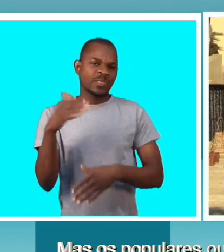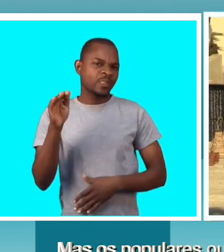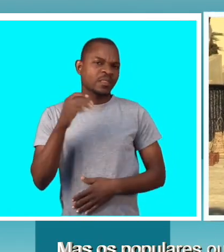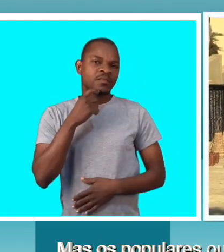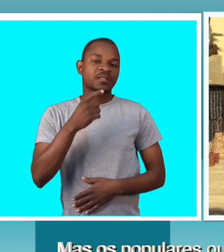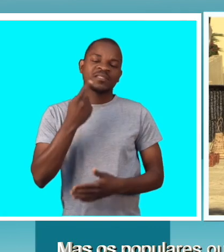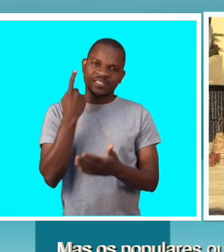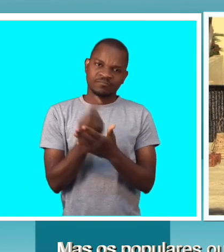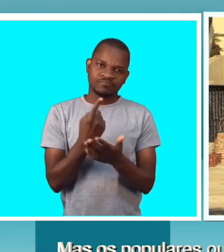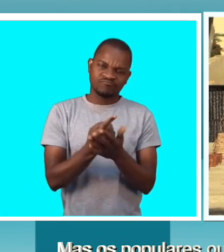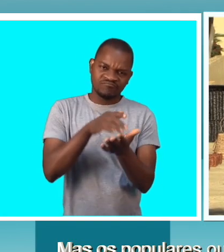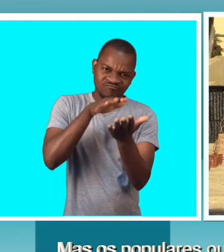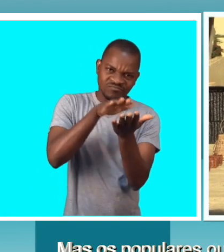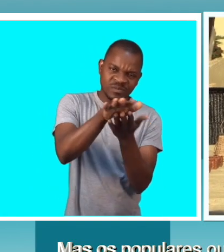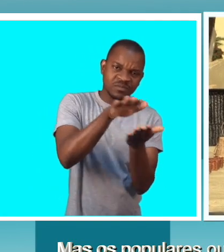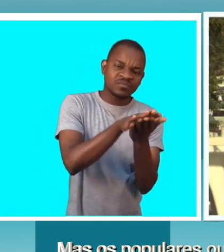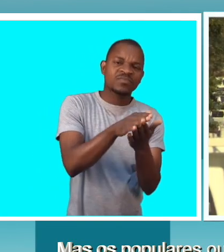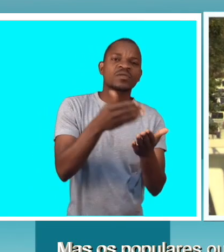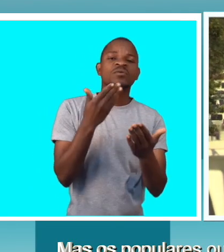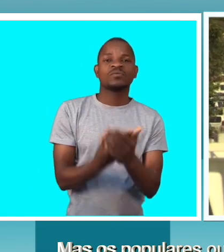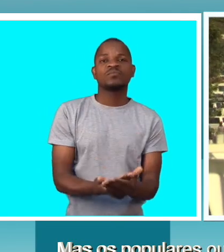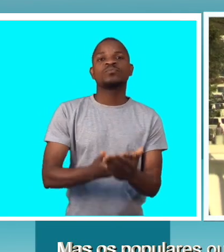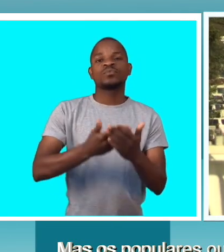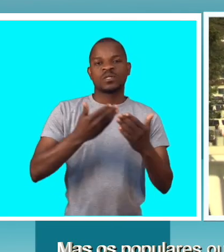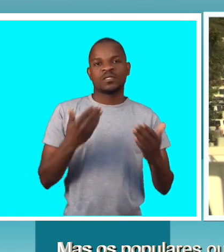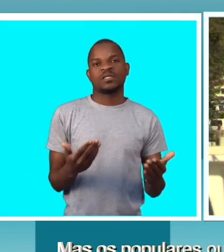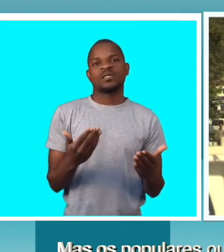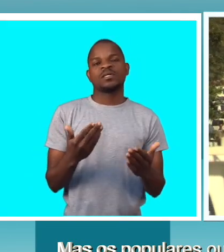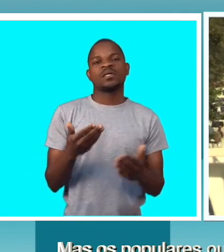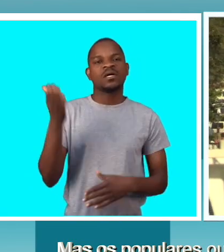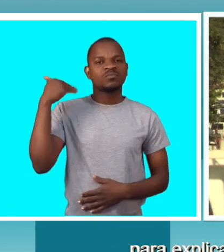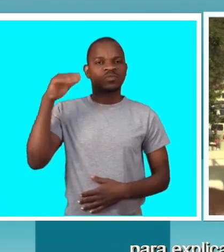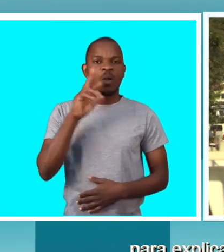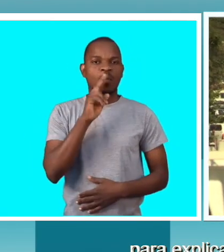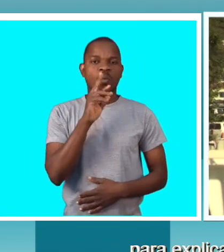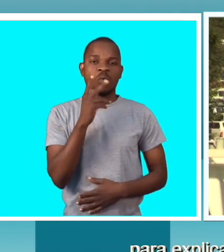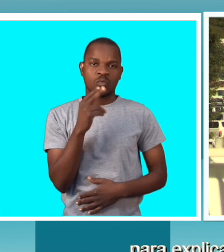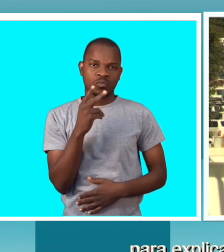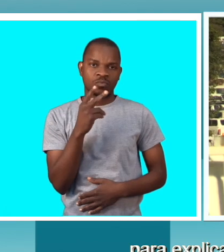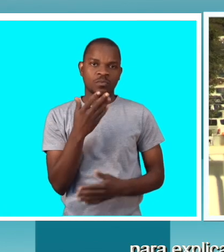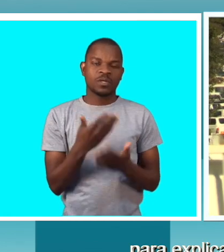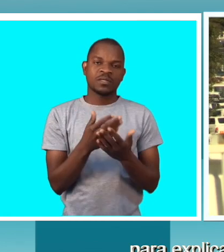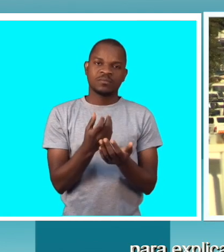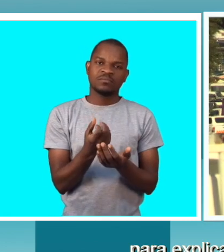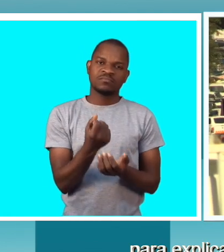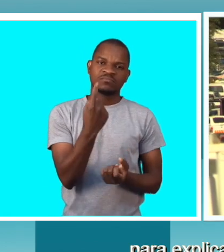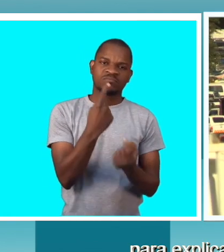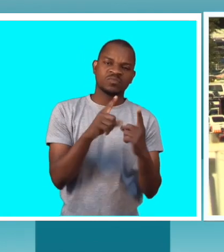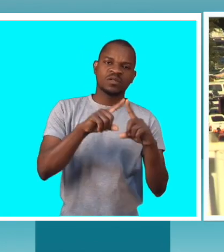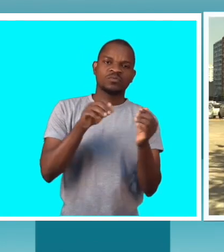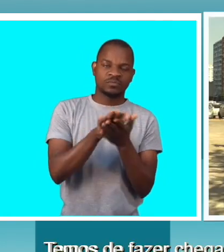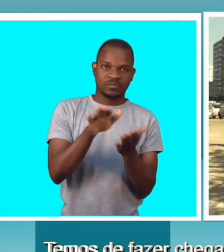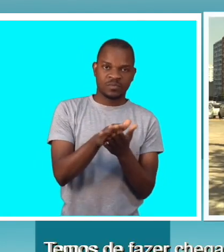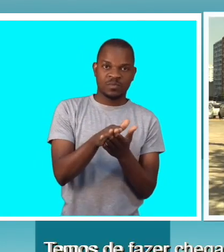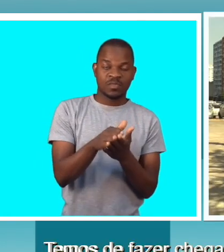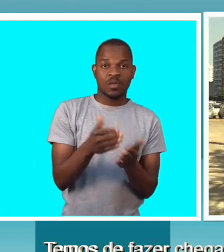para a necessidade de se explicar os motivos do recurso a mitos para explicar algumas práticas da época.